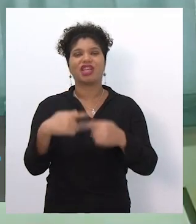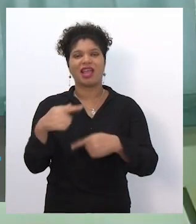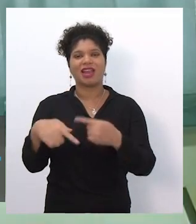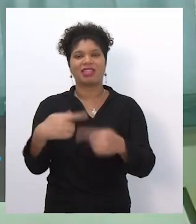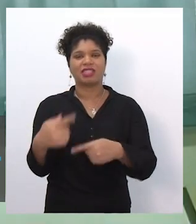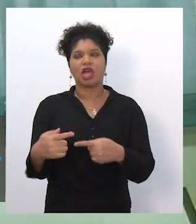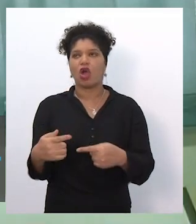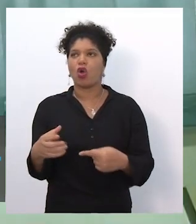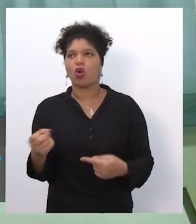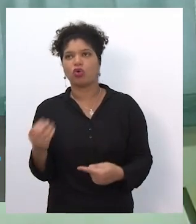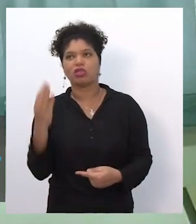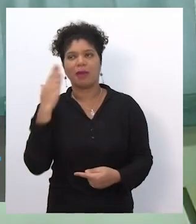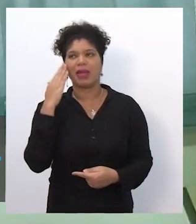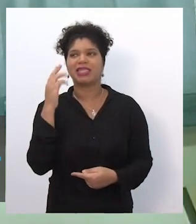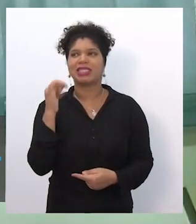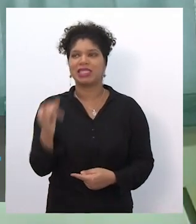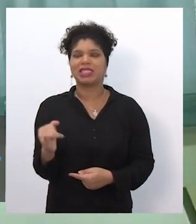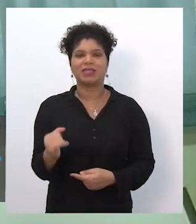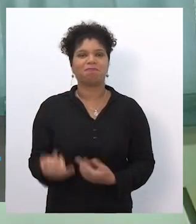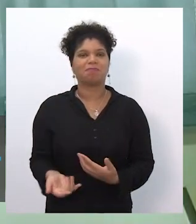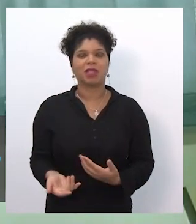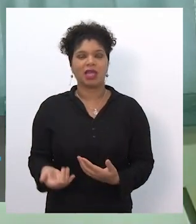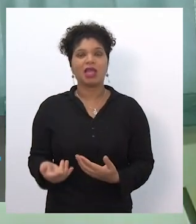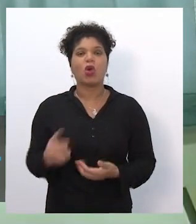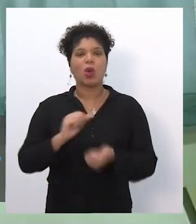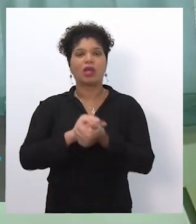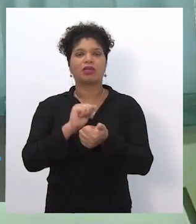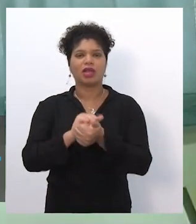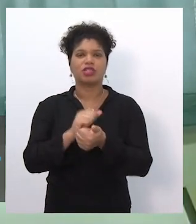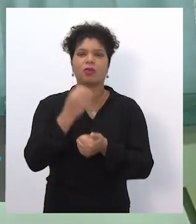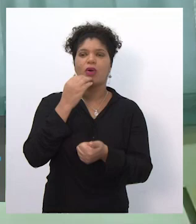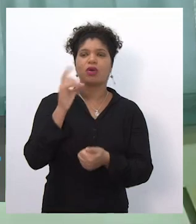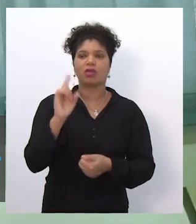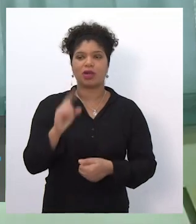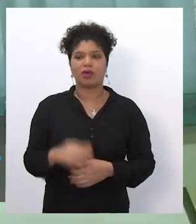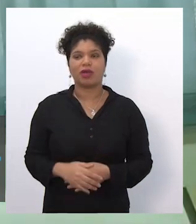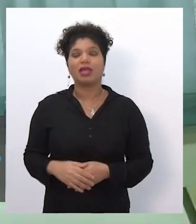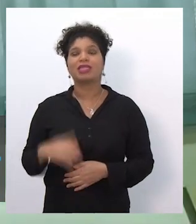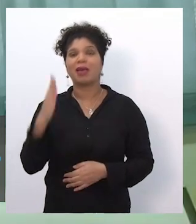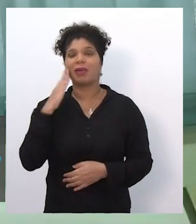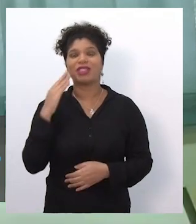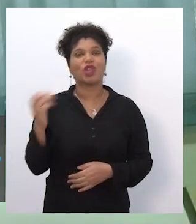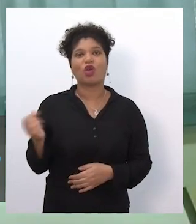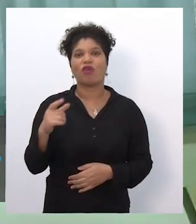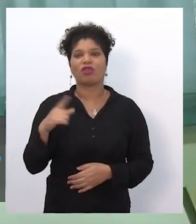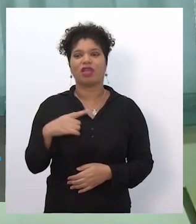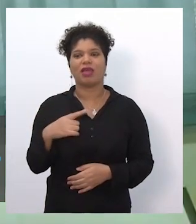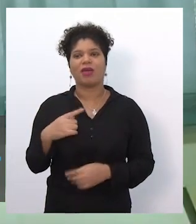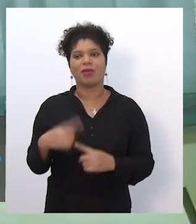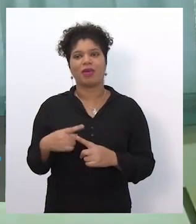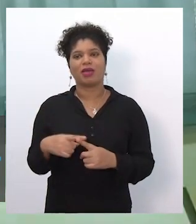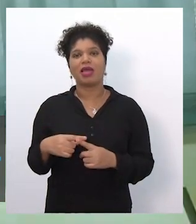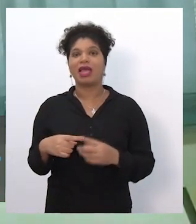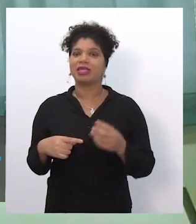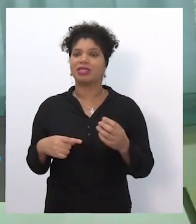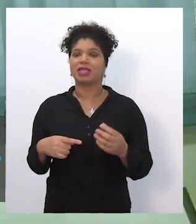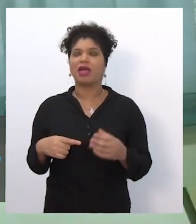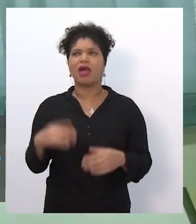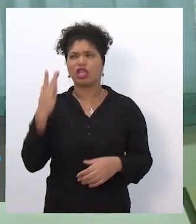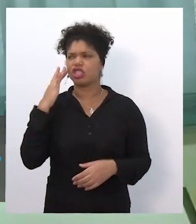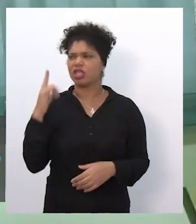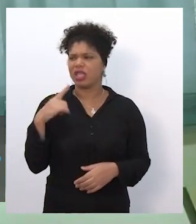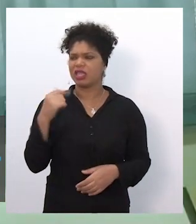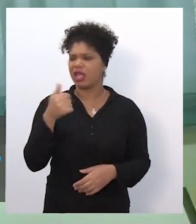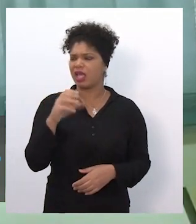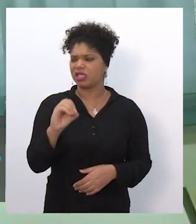o número 8 significa que esse processador é da 8ª geração. Tá? Acho que já são 10 gerações, né,